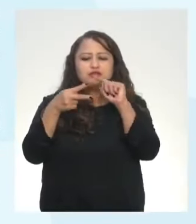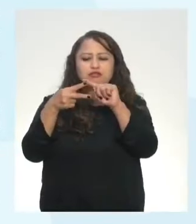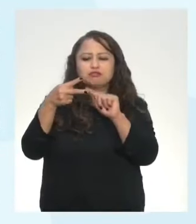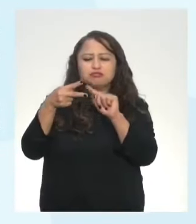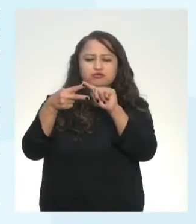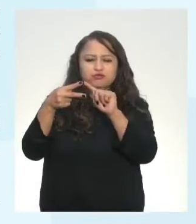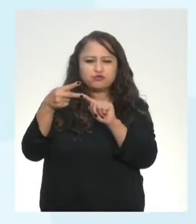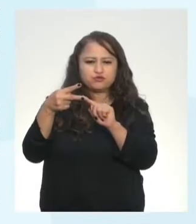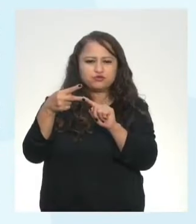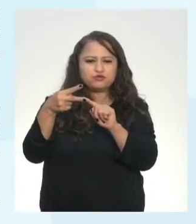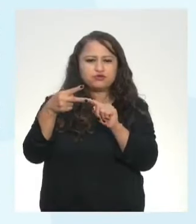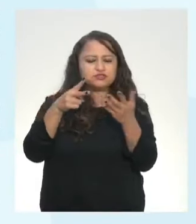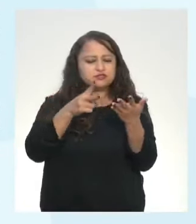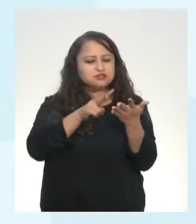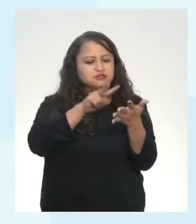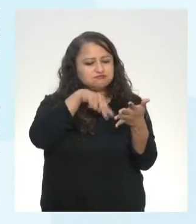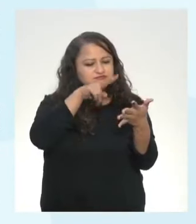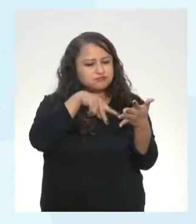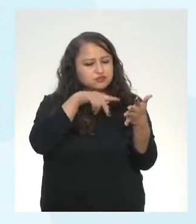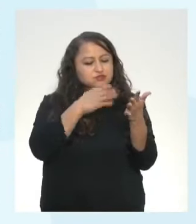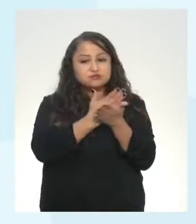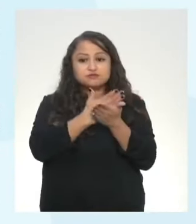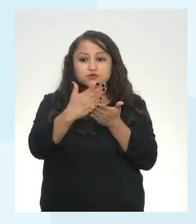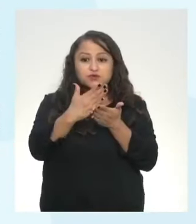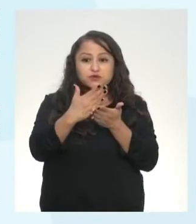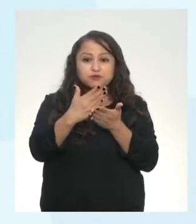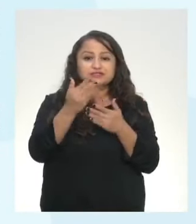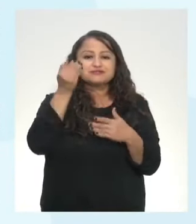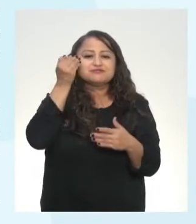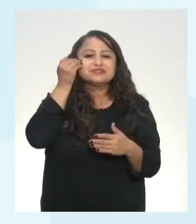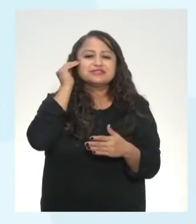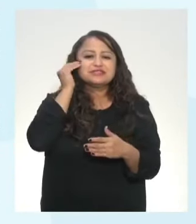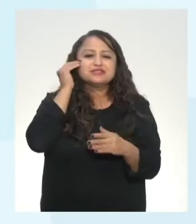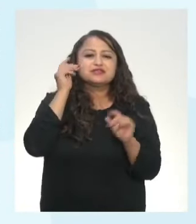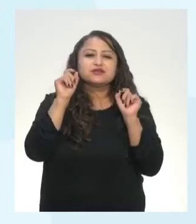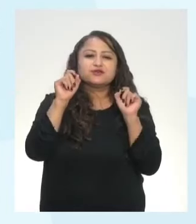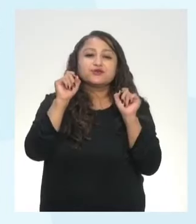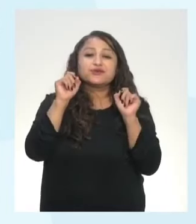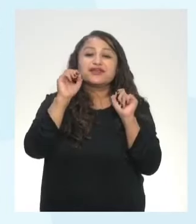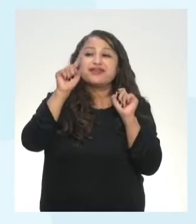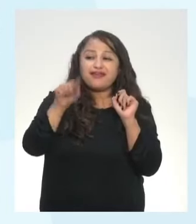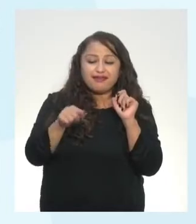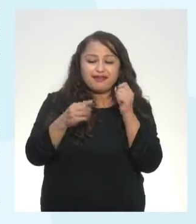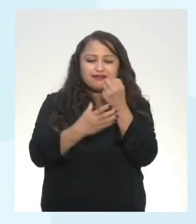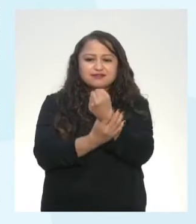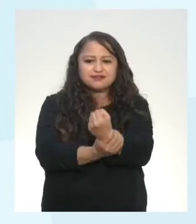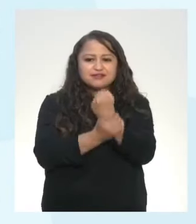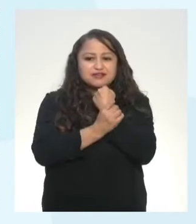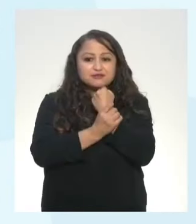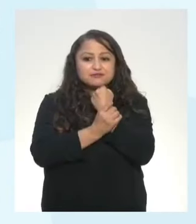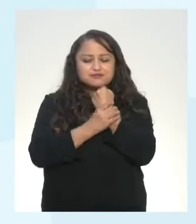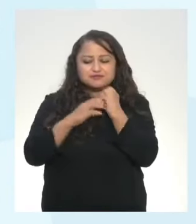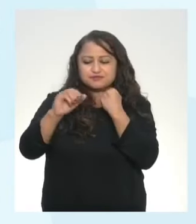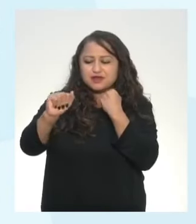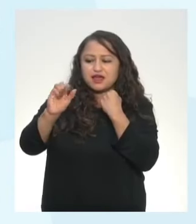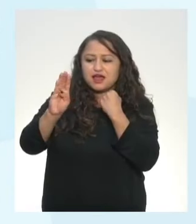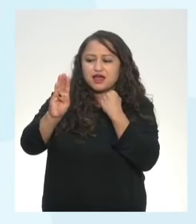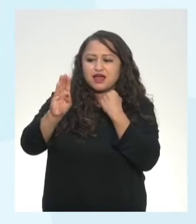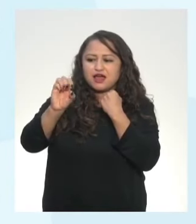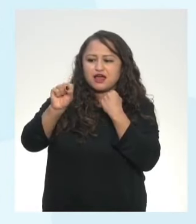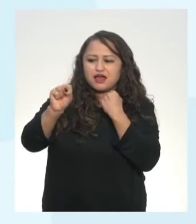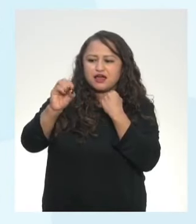leituras aí, tá? Então, para a gente começar, vamos entender o que é esse tal de absolutismo que a professora está falando a aula inteira,